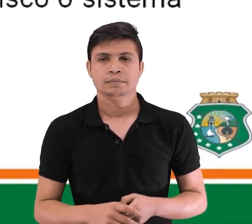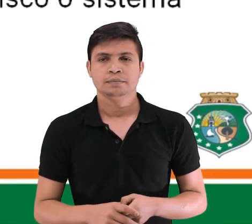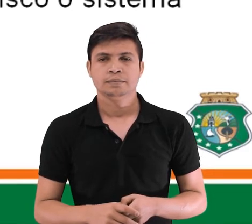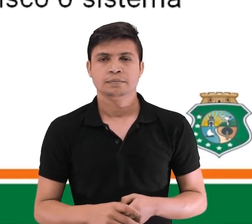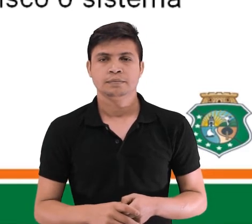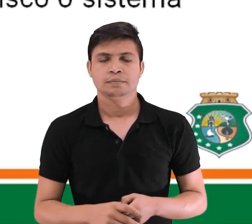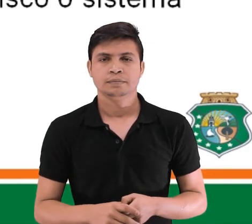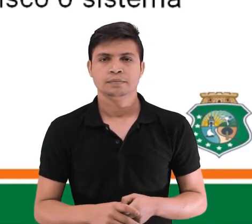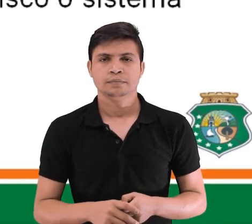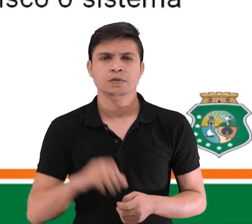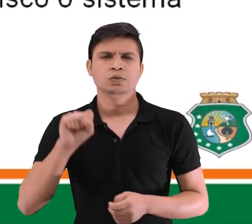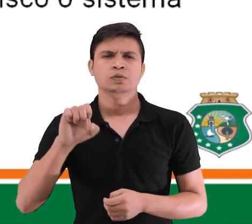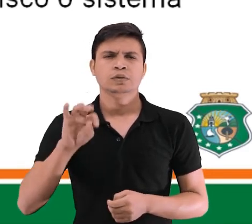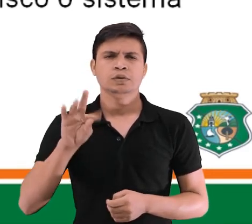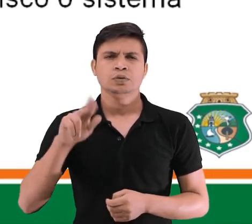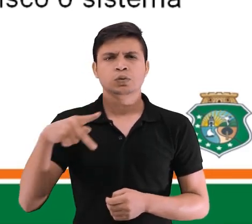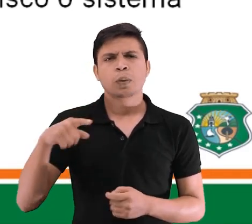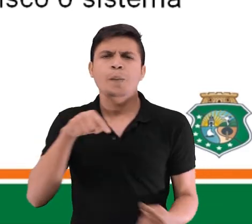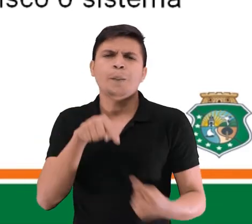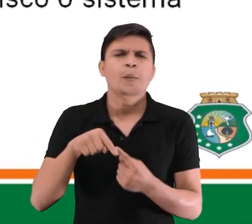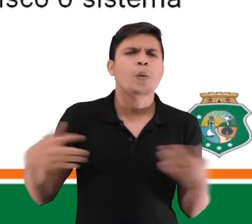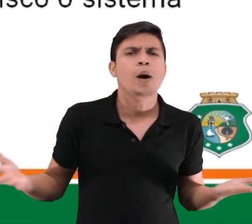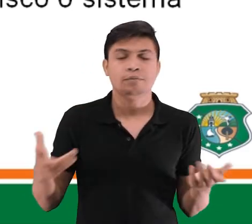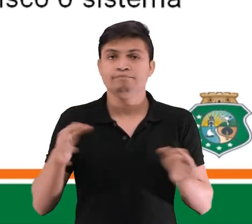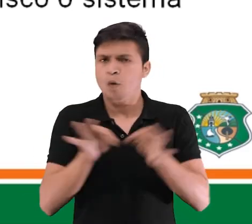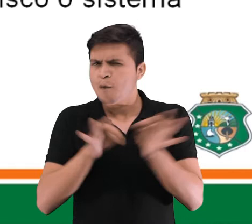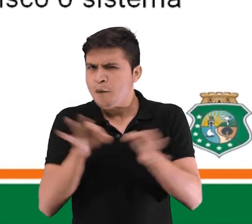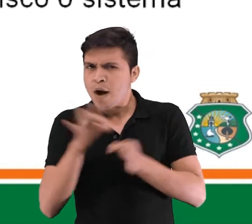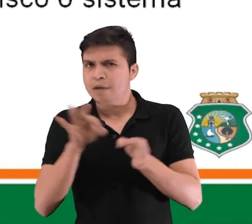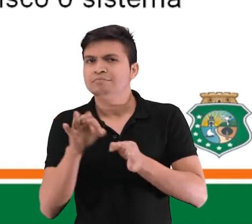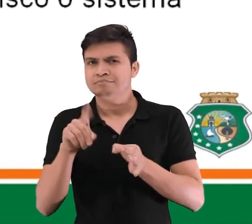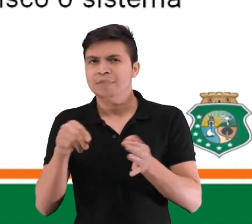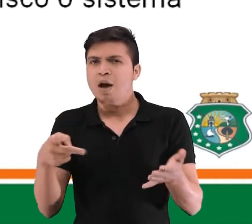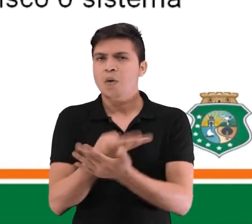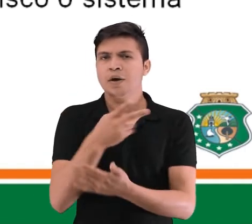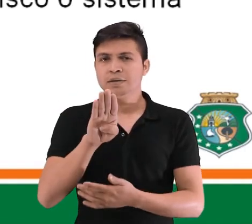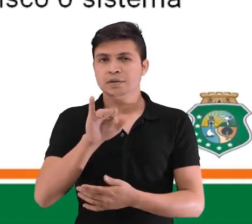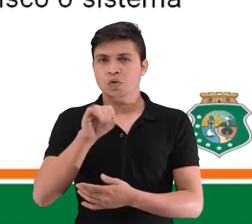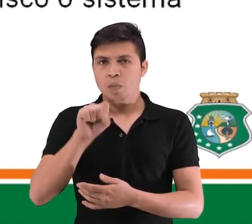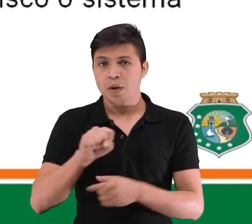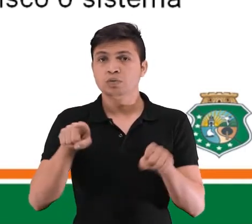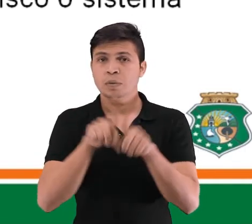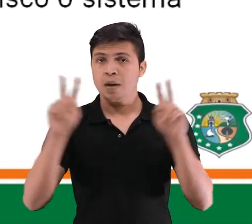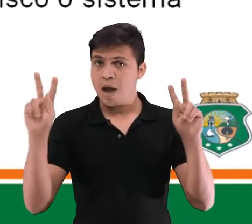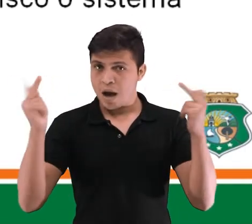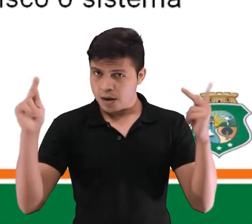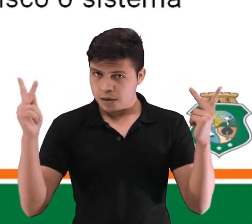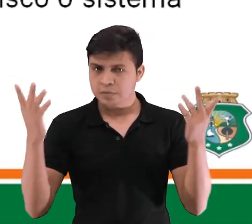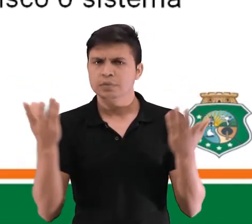Objetivo do setup: configurar as opções de funcionamento do BIOS e do hardware,